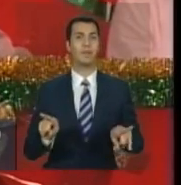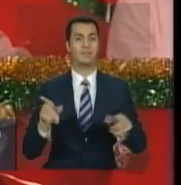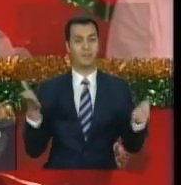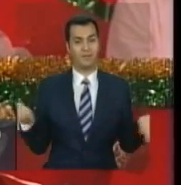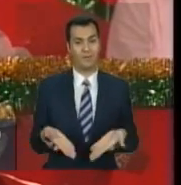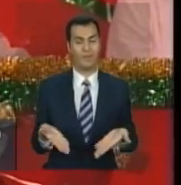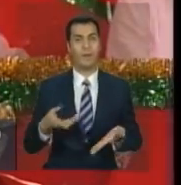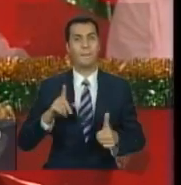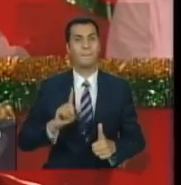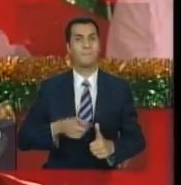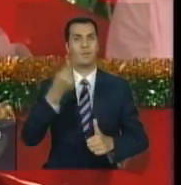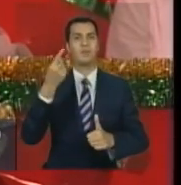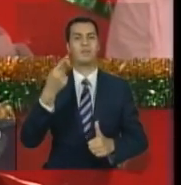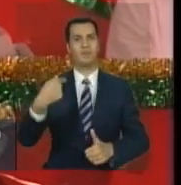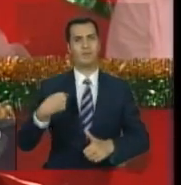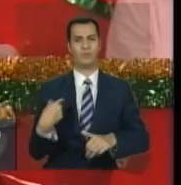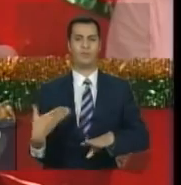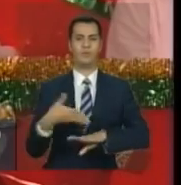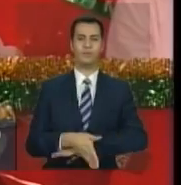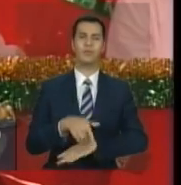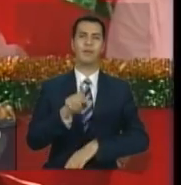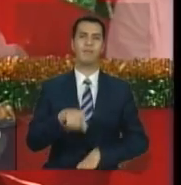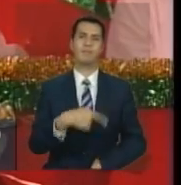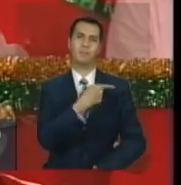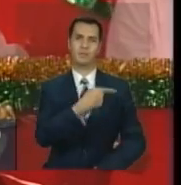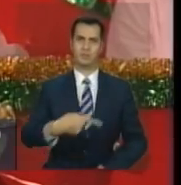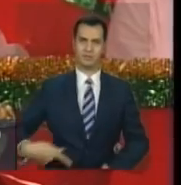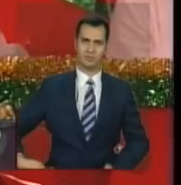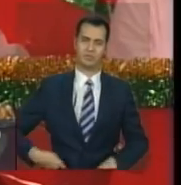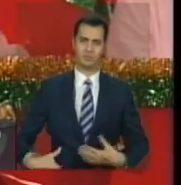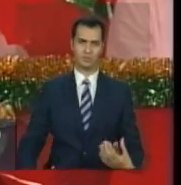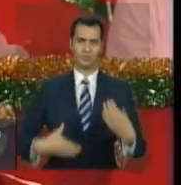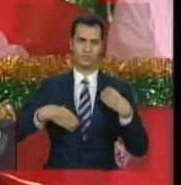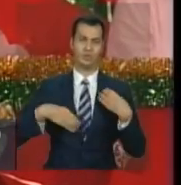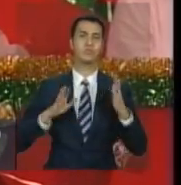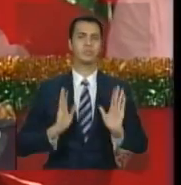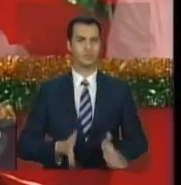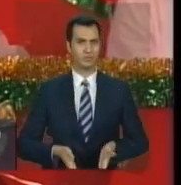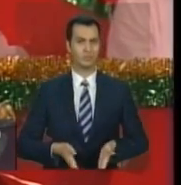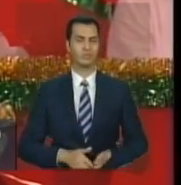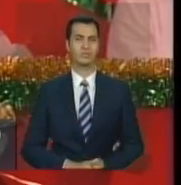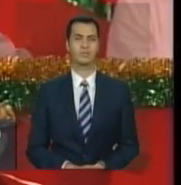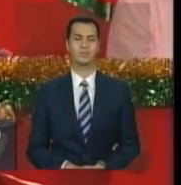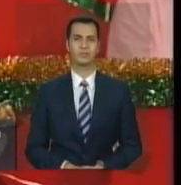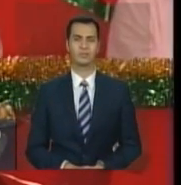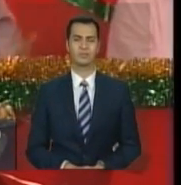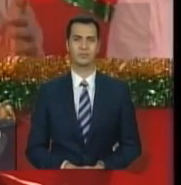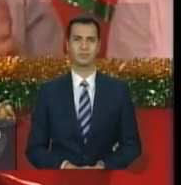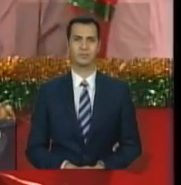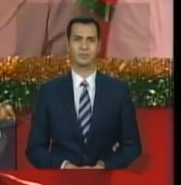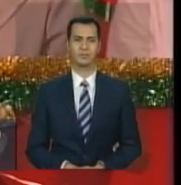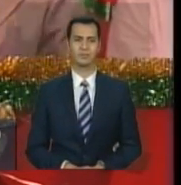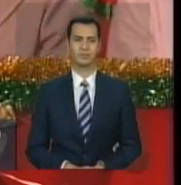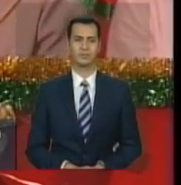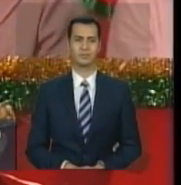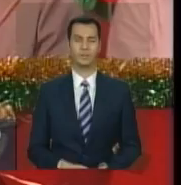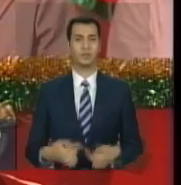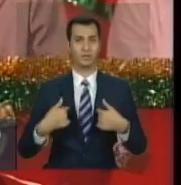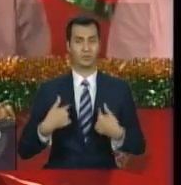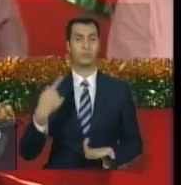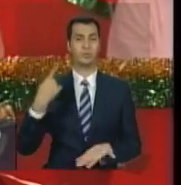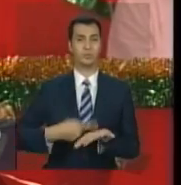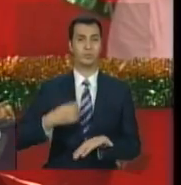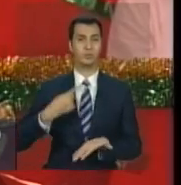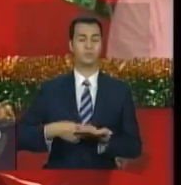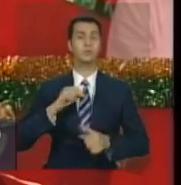minha primeira vinda aqui como presidenta da República. E eu estou cumprindo um compromisso